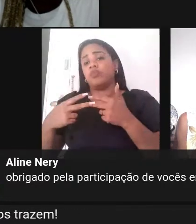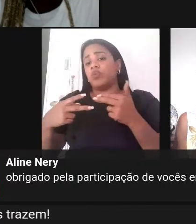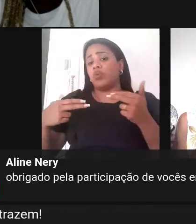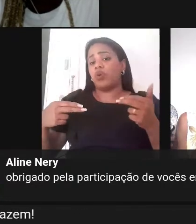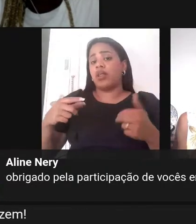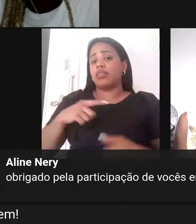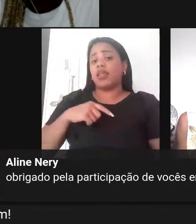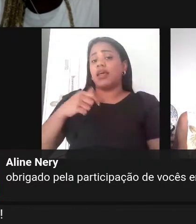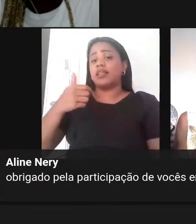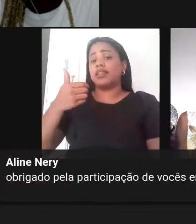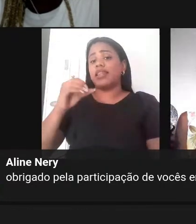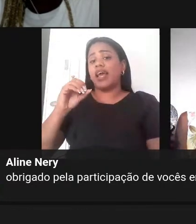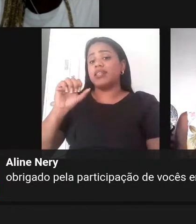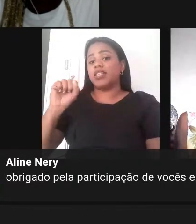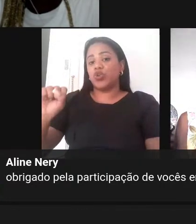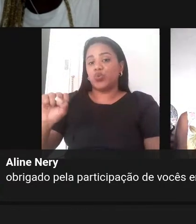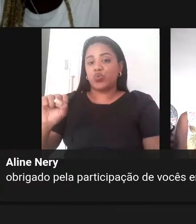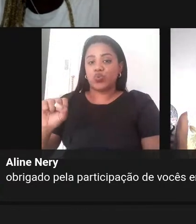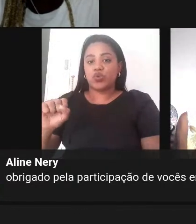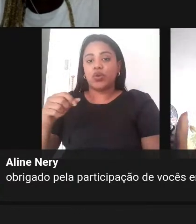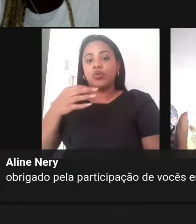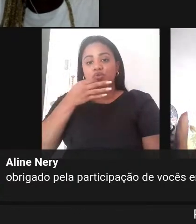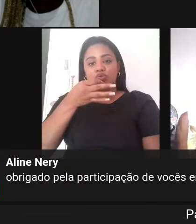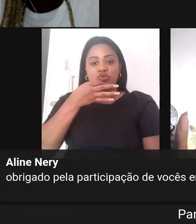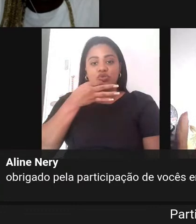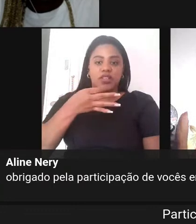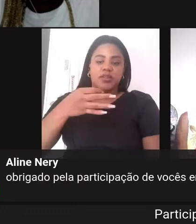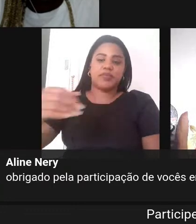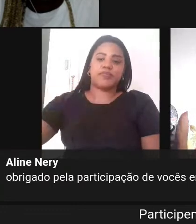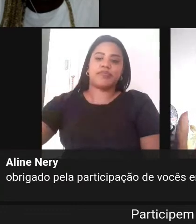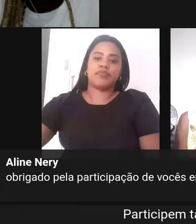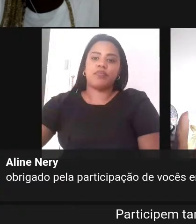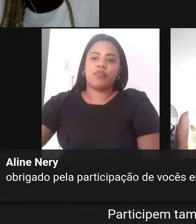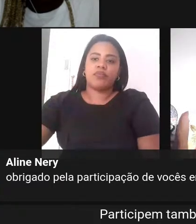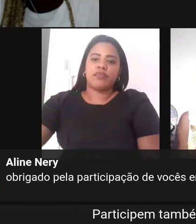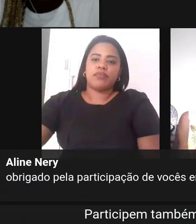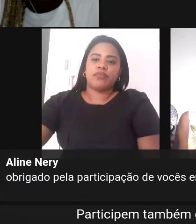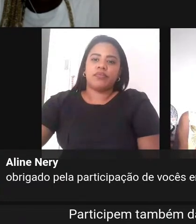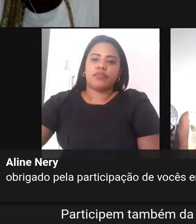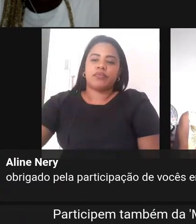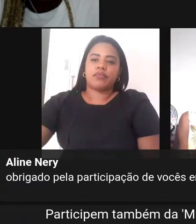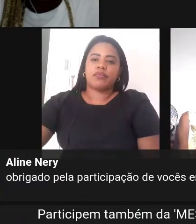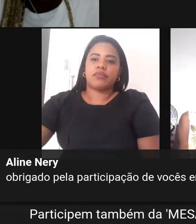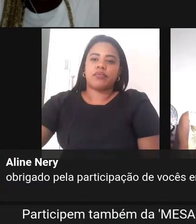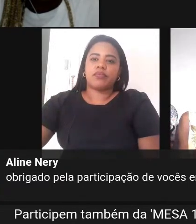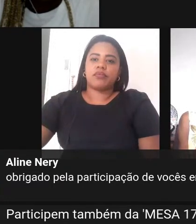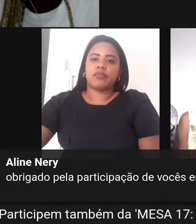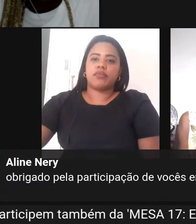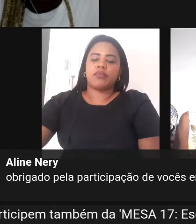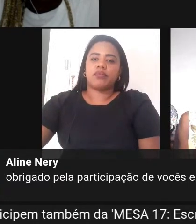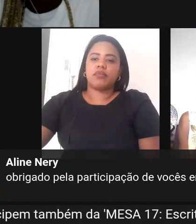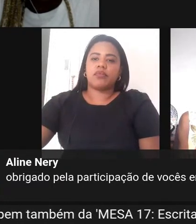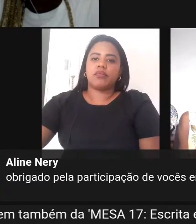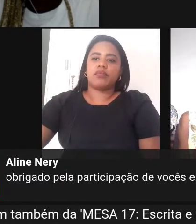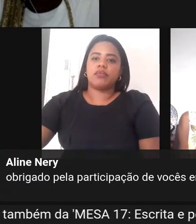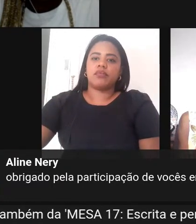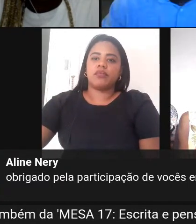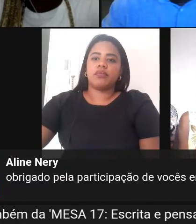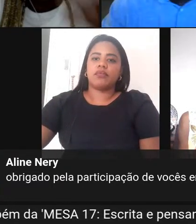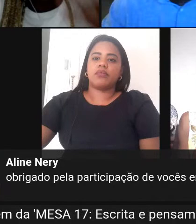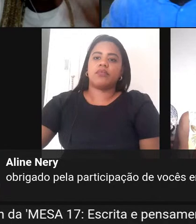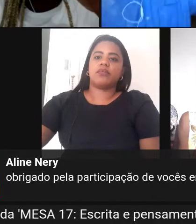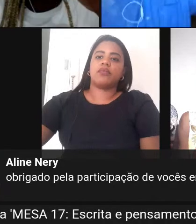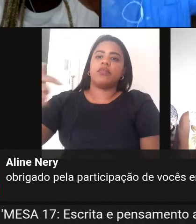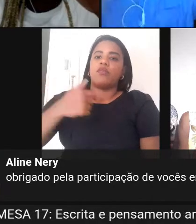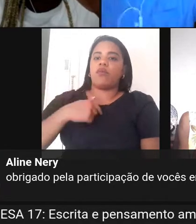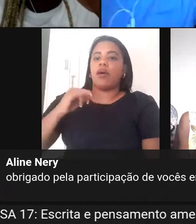sugerir os livros. Estamos mesmo no fim. Não, eu só vou aproveitar e eu não vou estar a sugerir